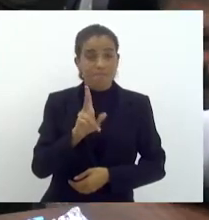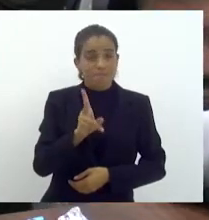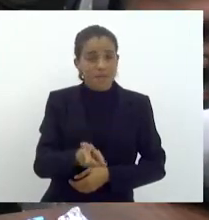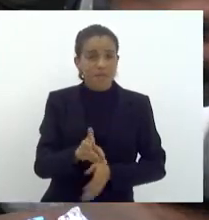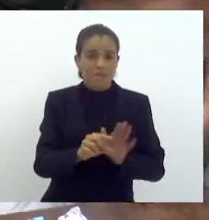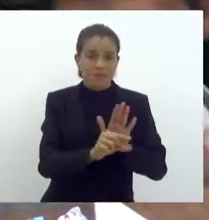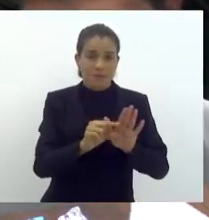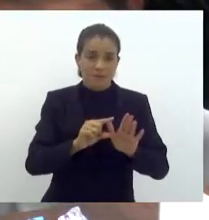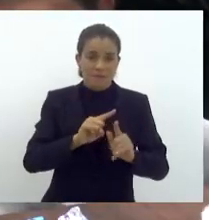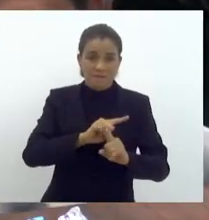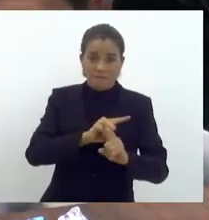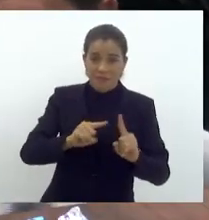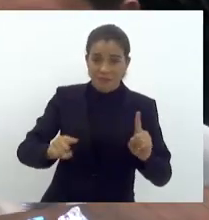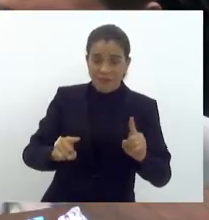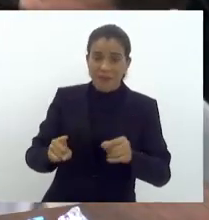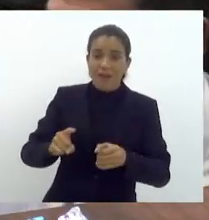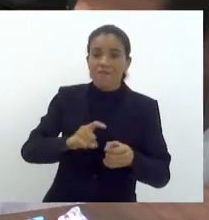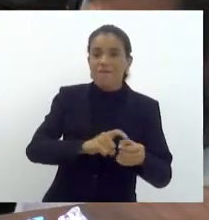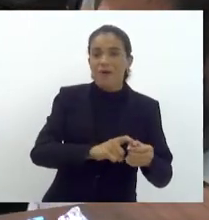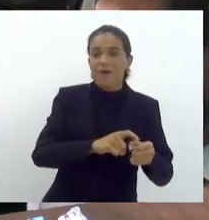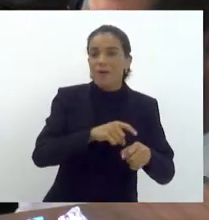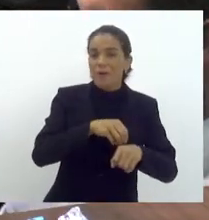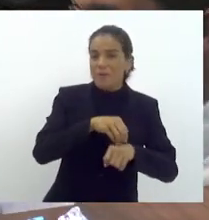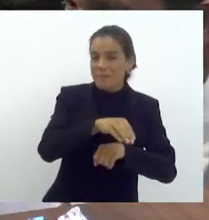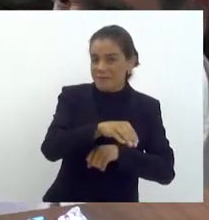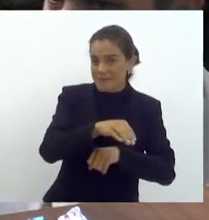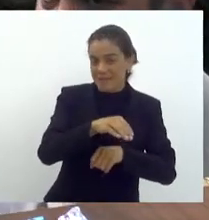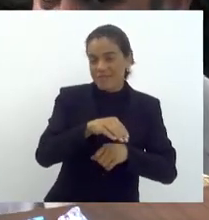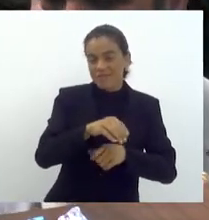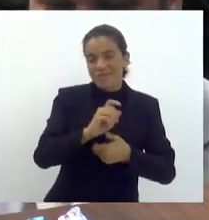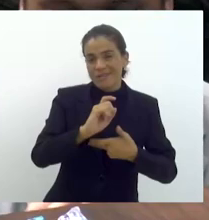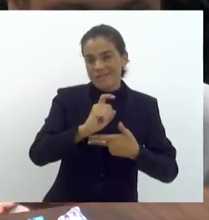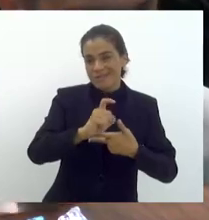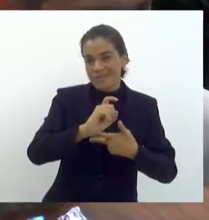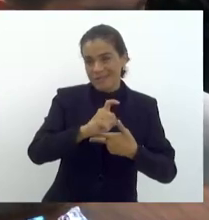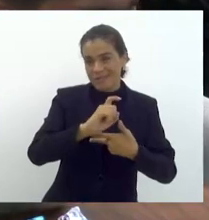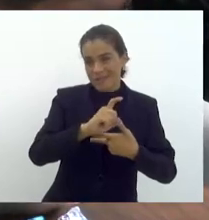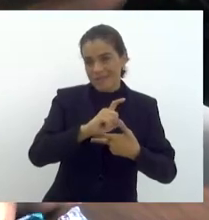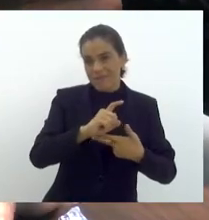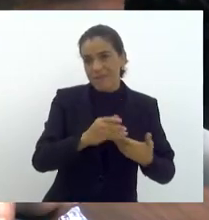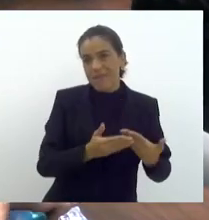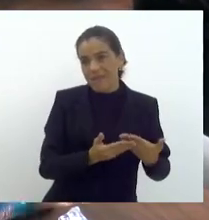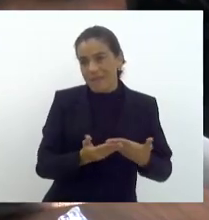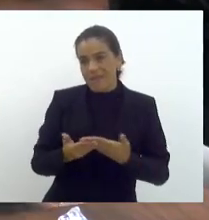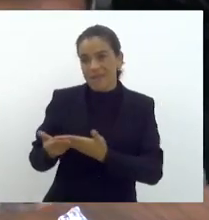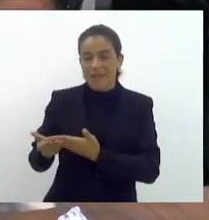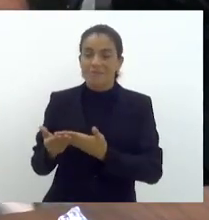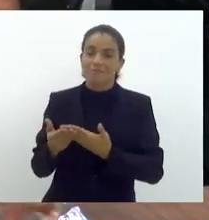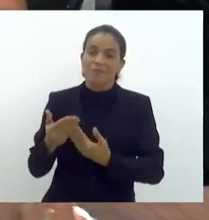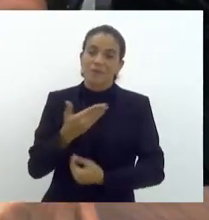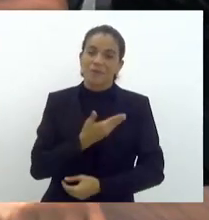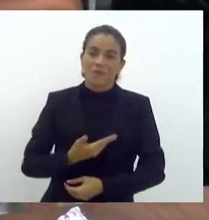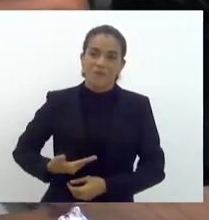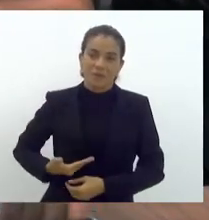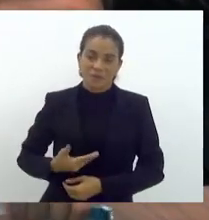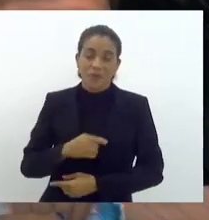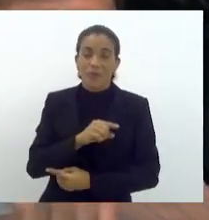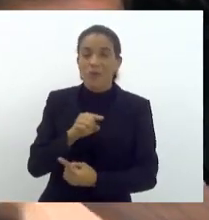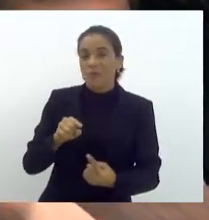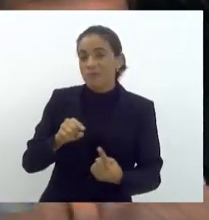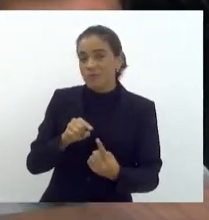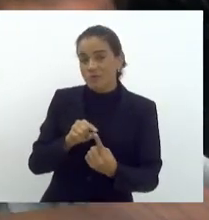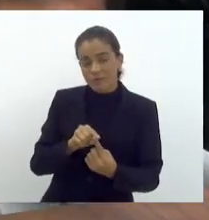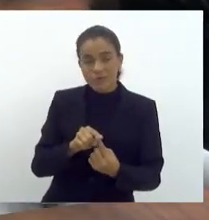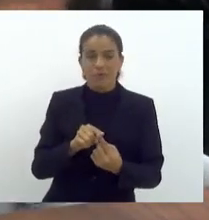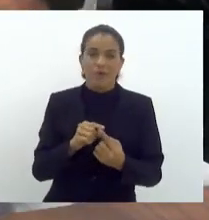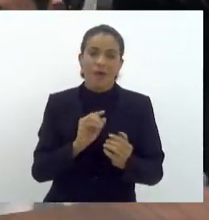vetada ela volta como mensagens executiva encaminhada pelo governo no mês de agosto com o objetivo de atender